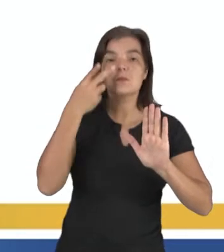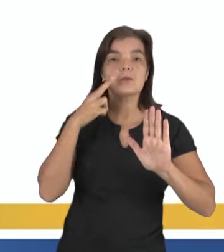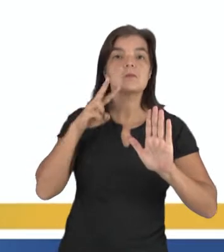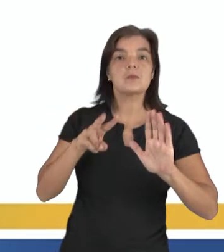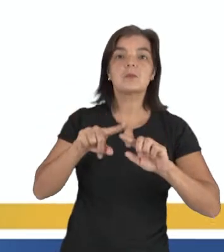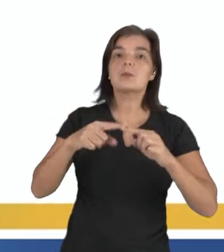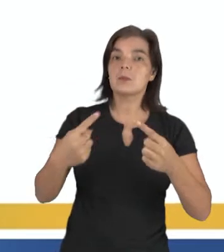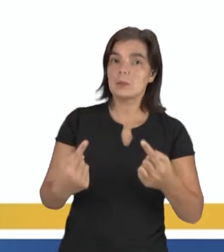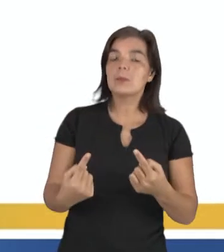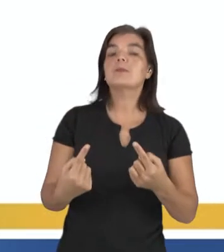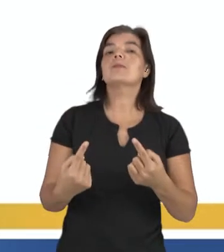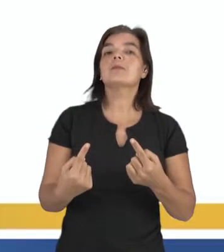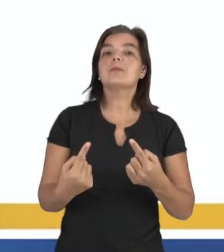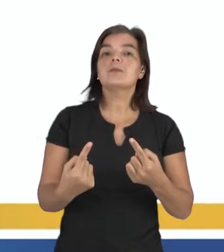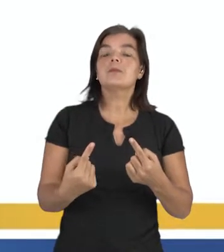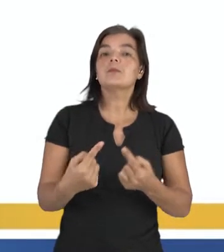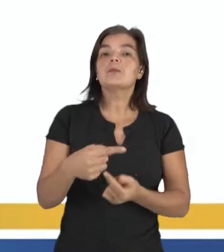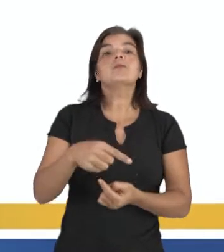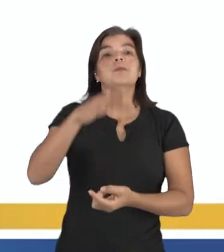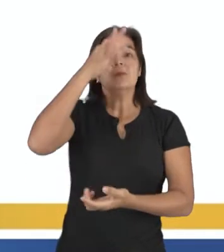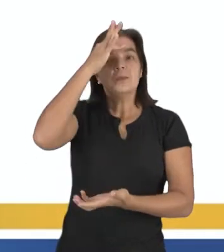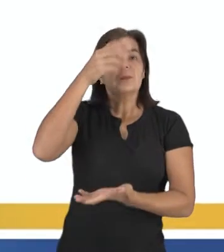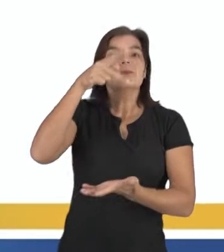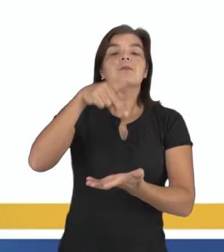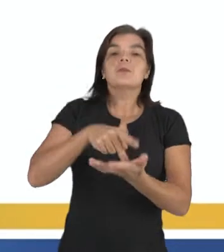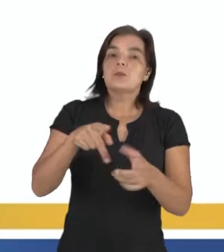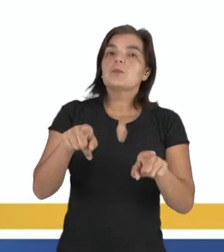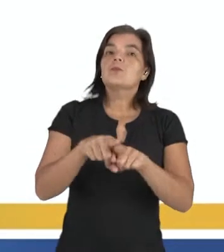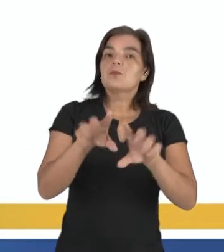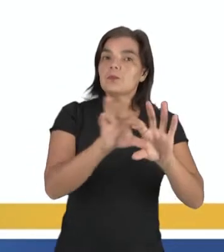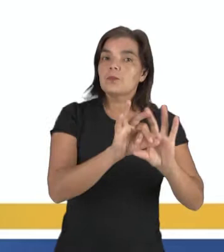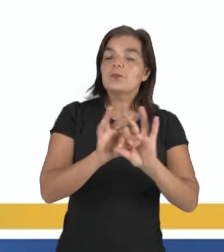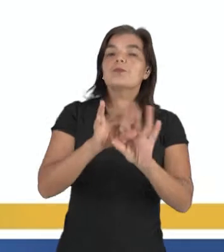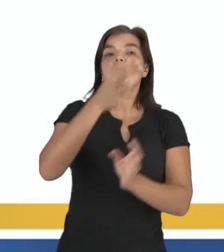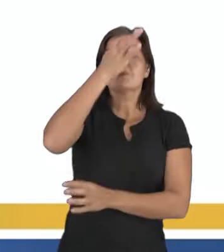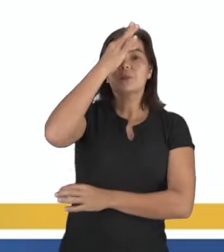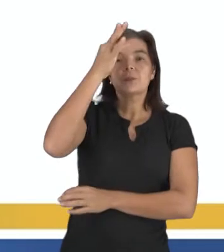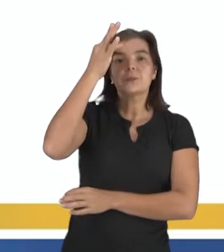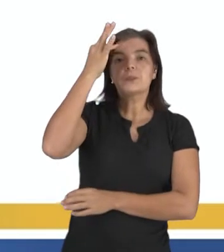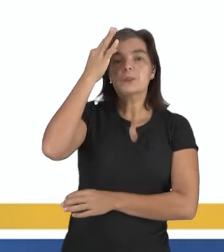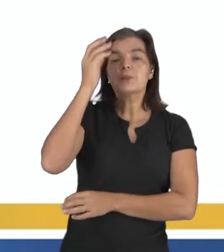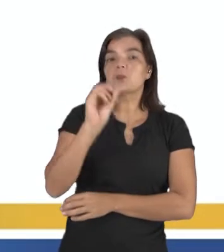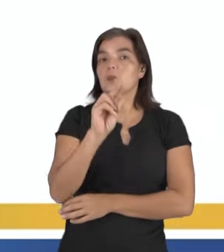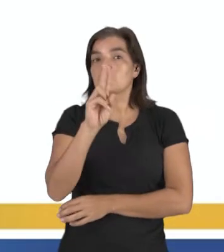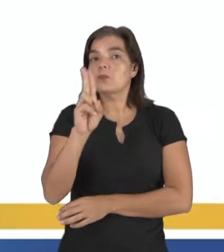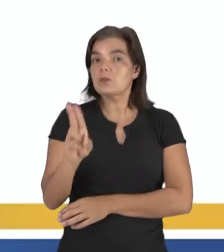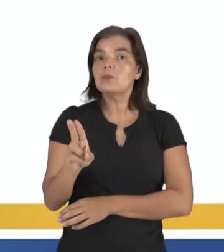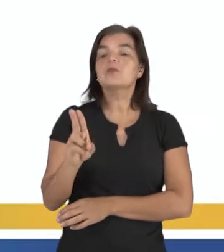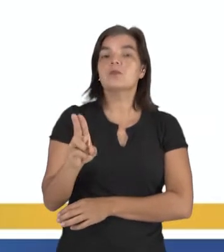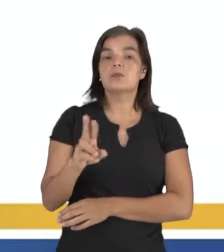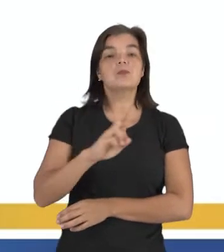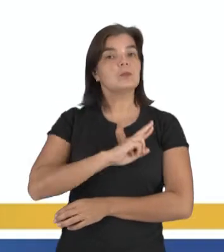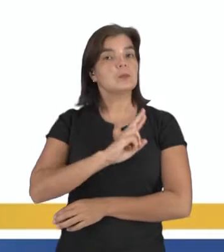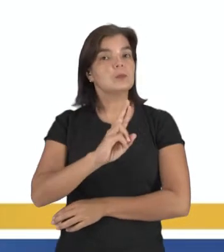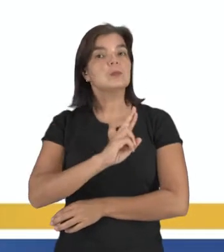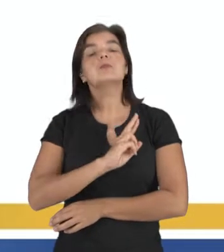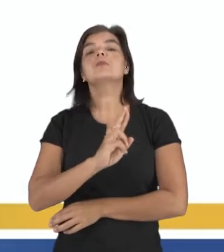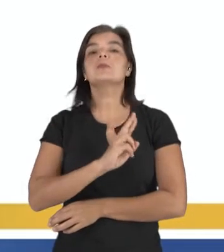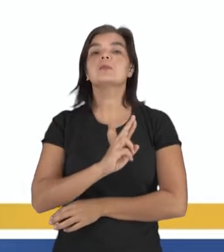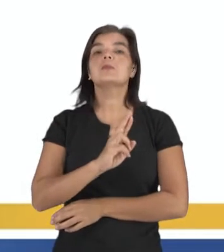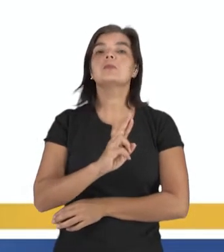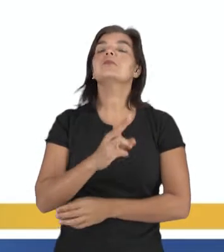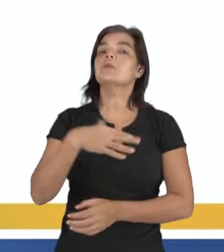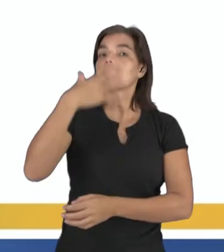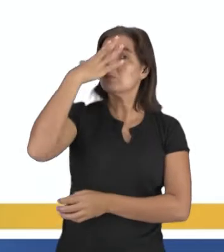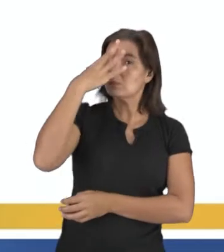essa verdade. Então, dogma é uma corrente filosófica ou uma corrente religiosa